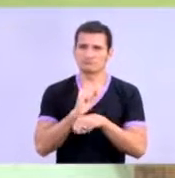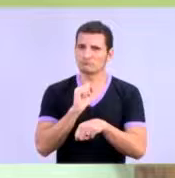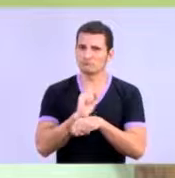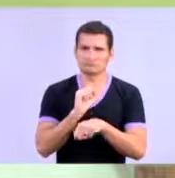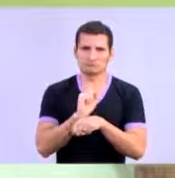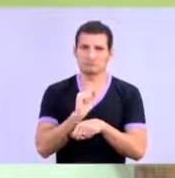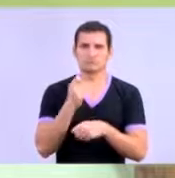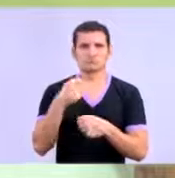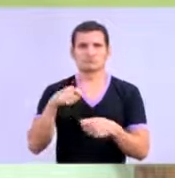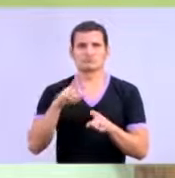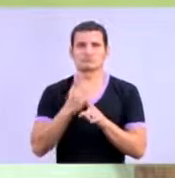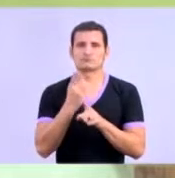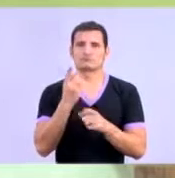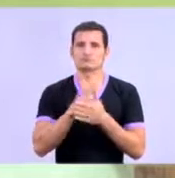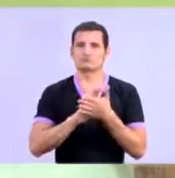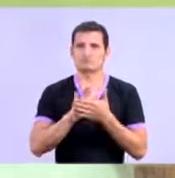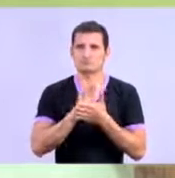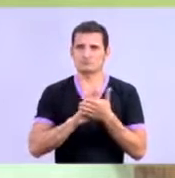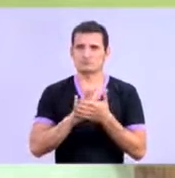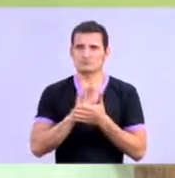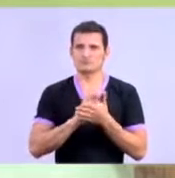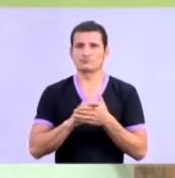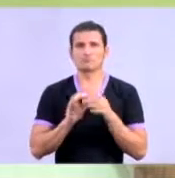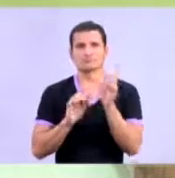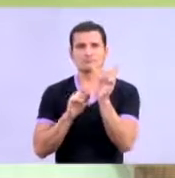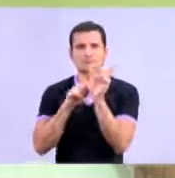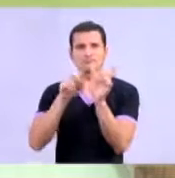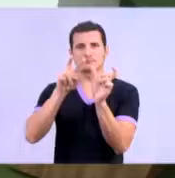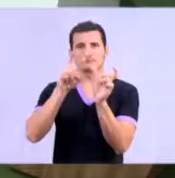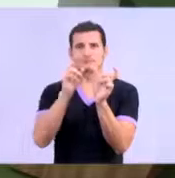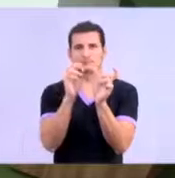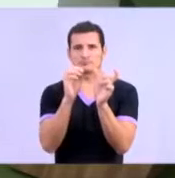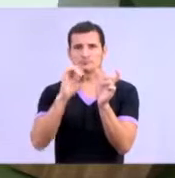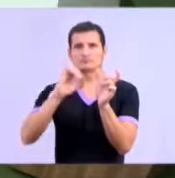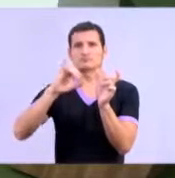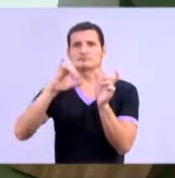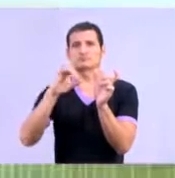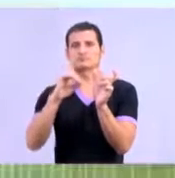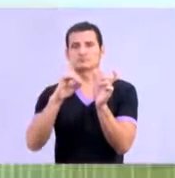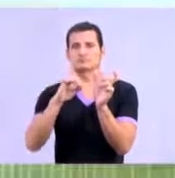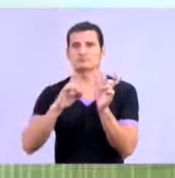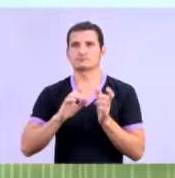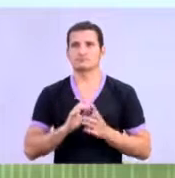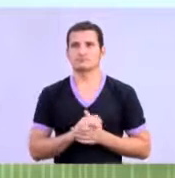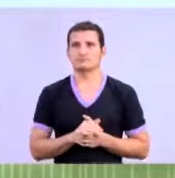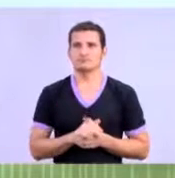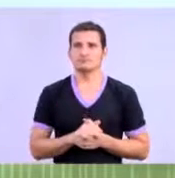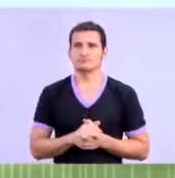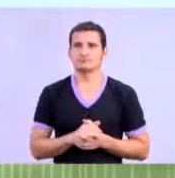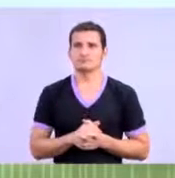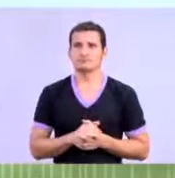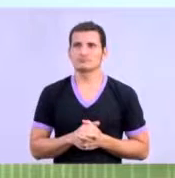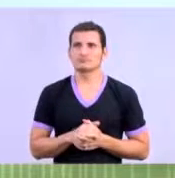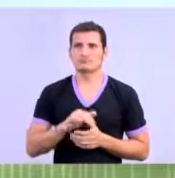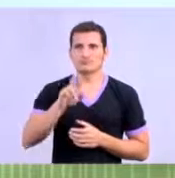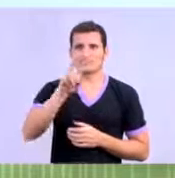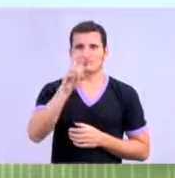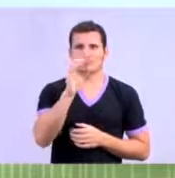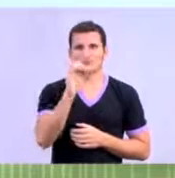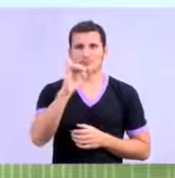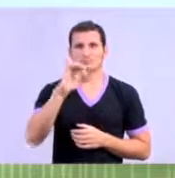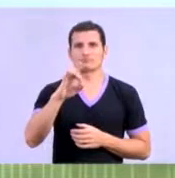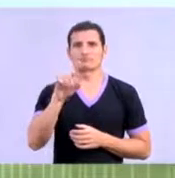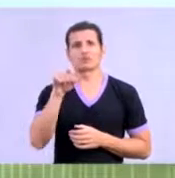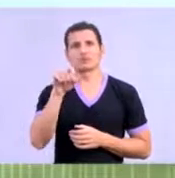preciso identificar nada, que é a questão da palavrinha void ali. O void o void é justamente isso, né, gente? O void é